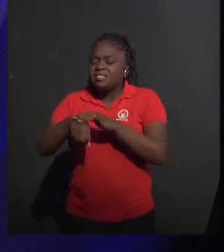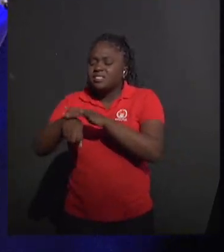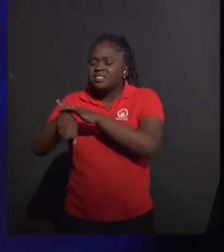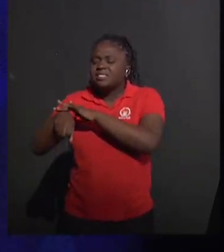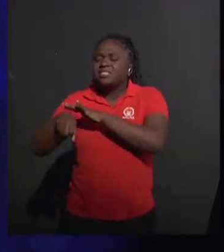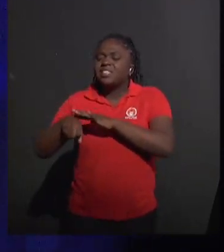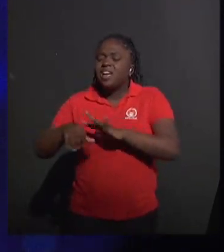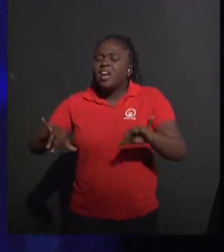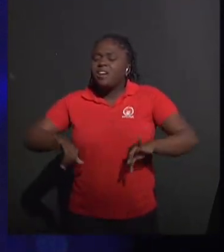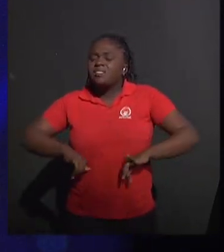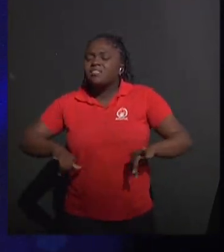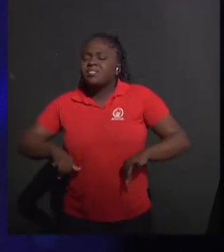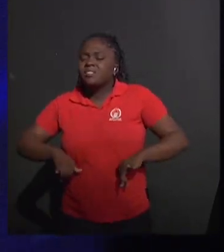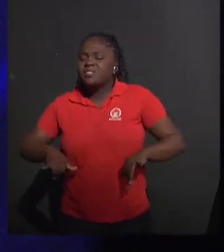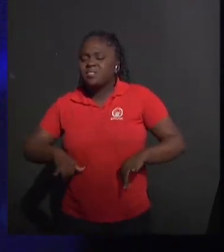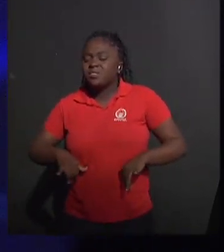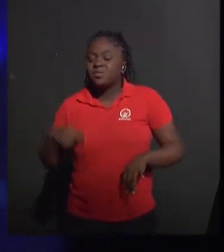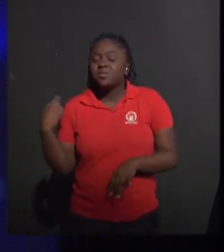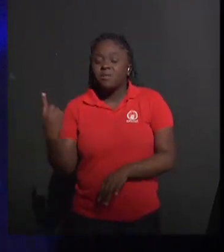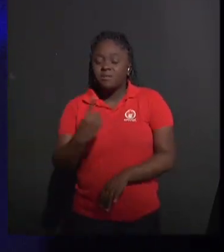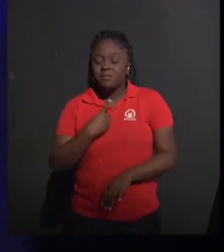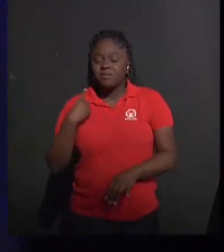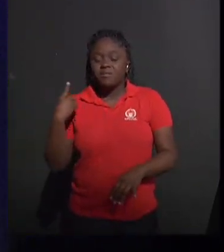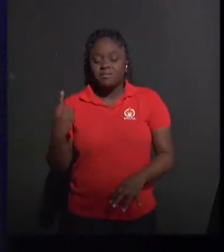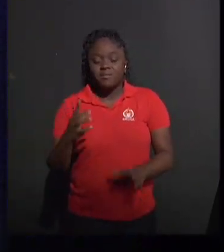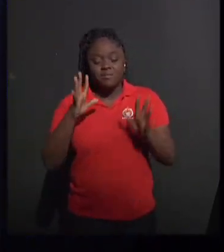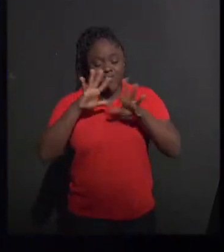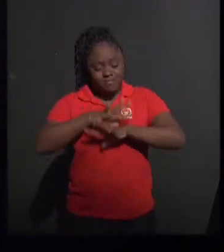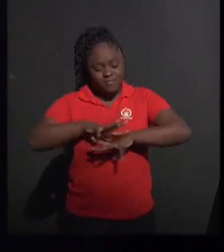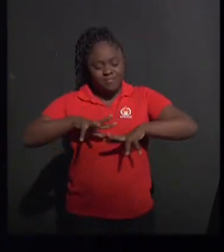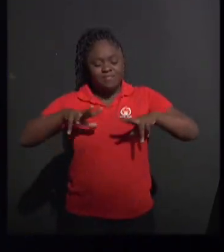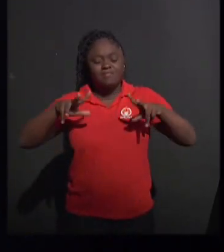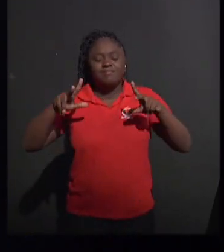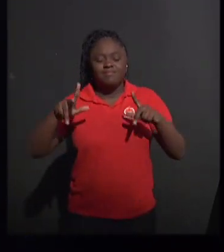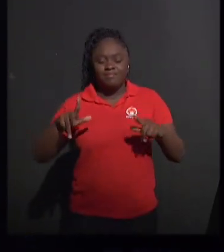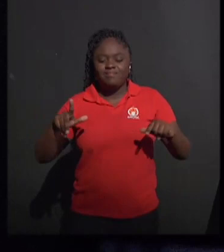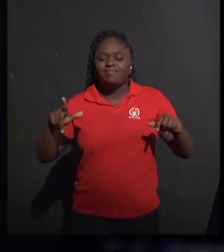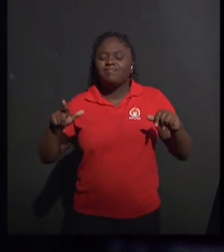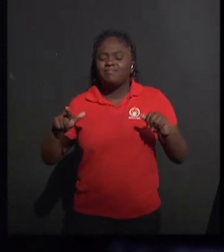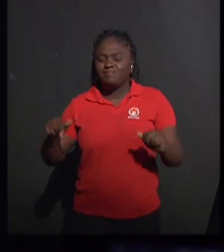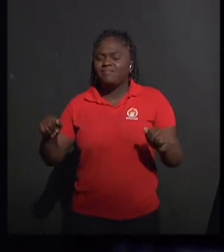suas feridas, nós pudéssemos ser curados, ó Pai.